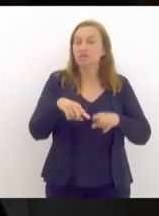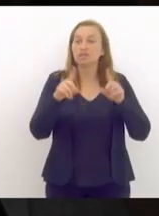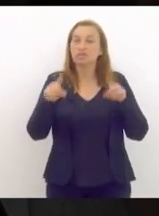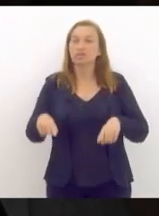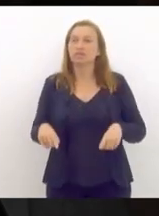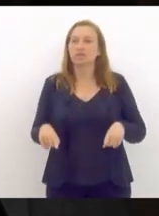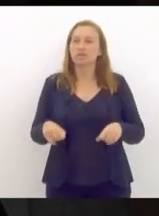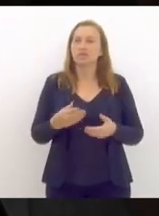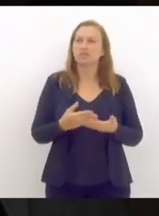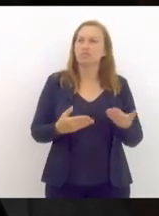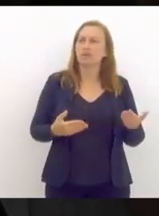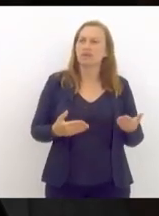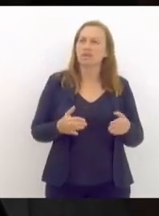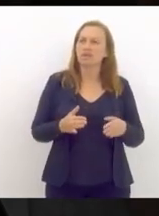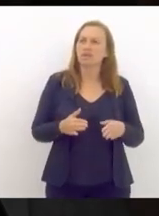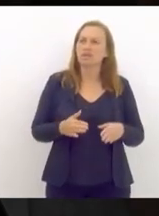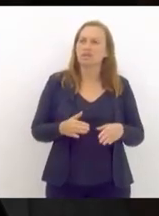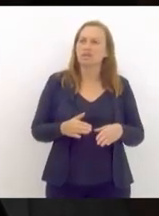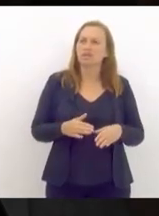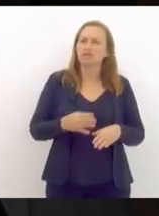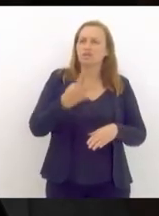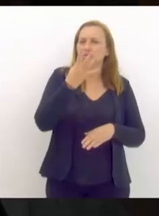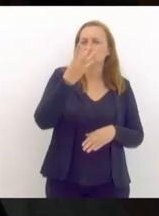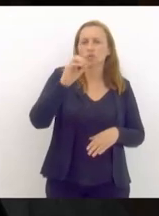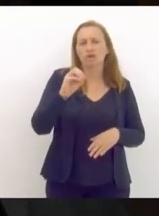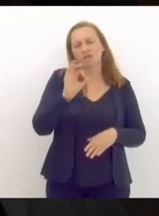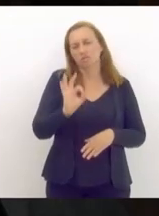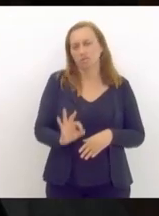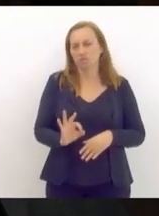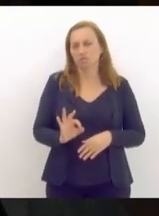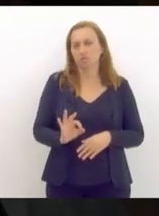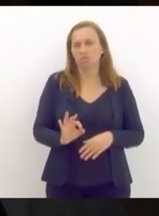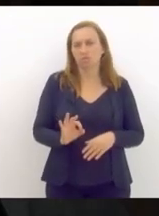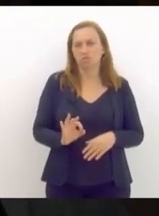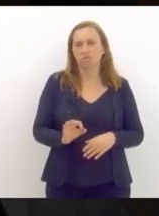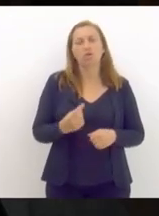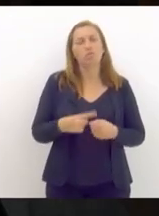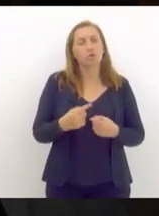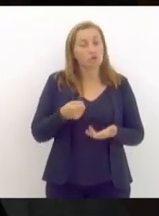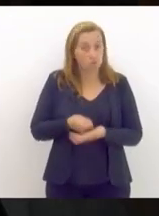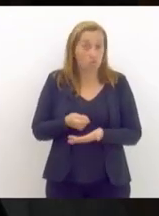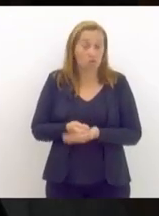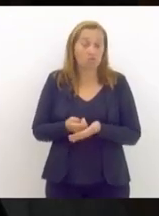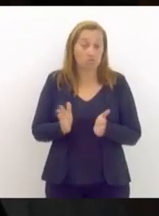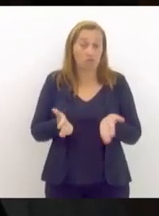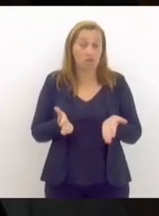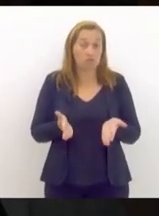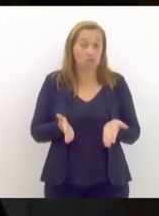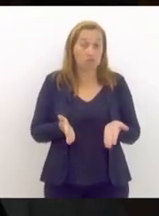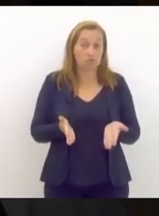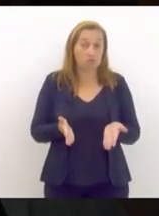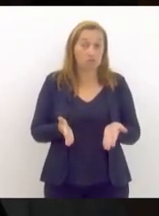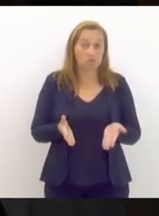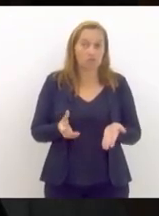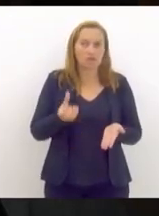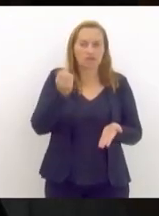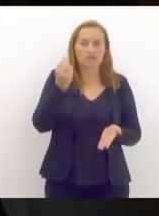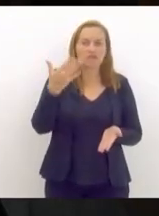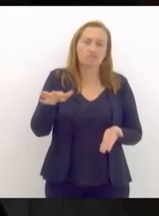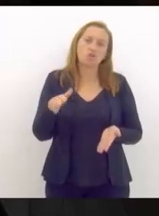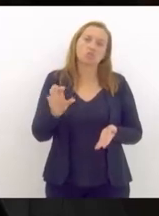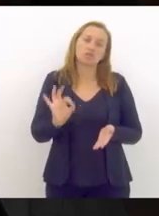perdas que ultrapassam os 40%. O que a gente está cobrando nesse momento é